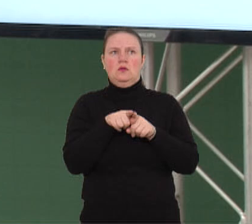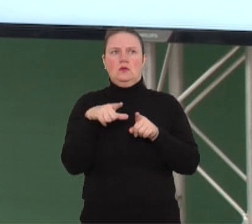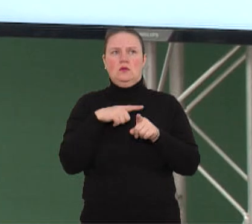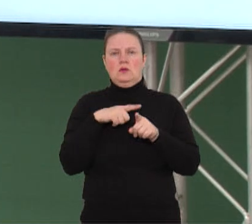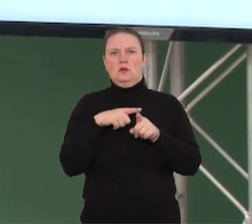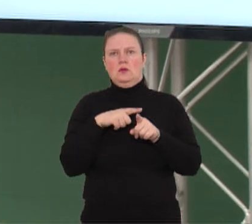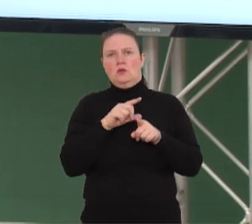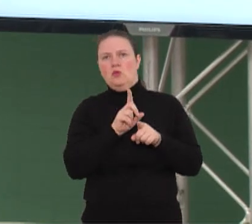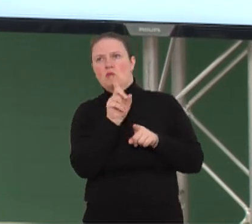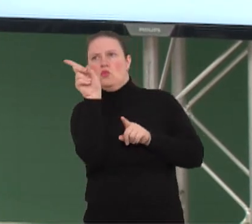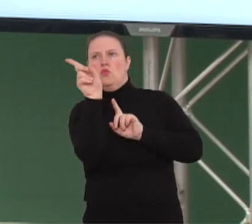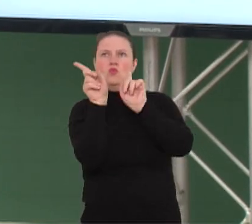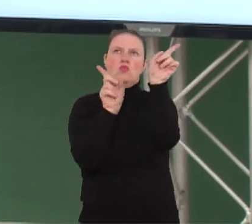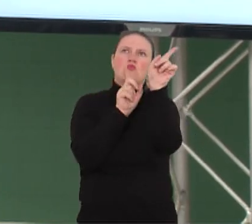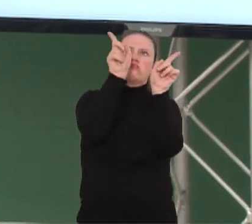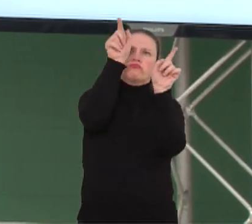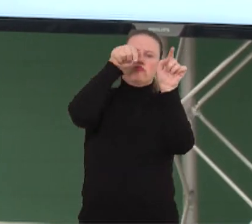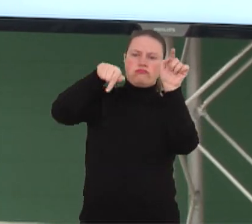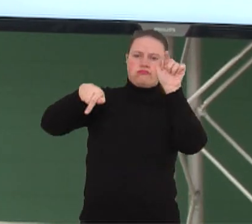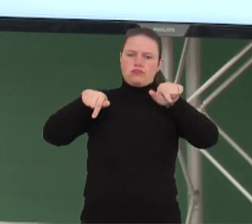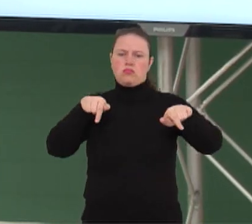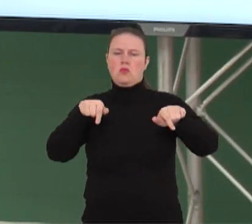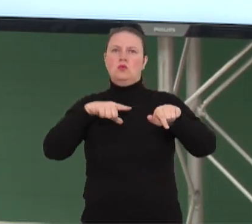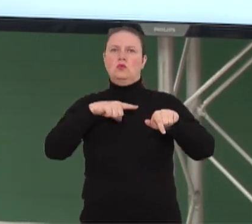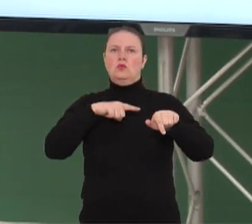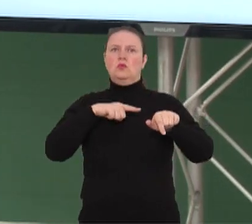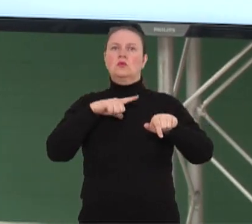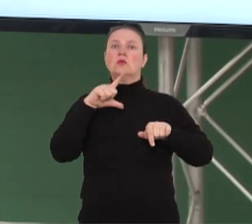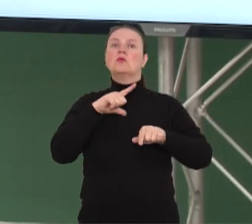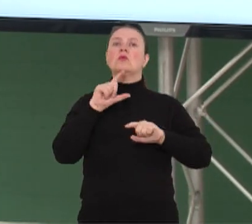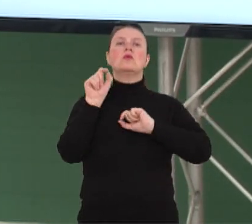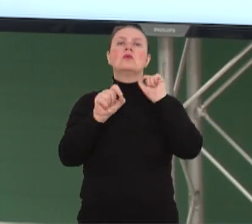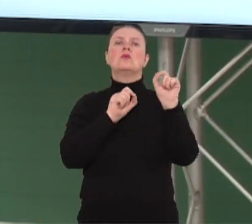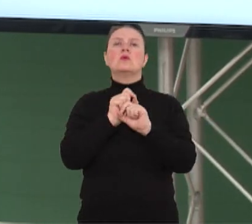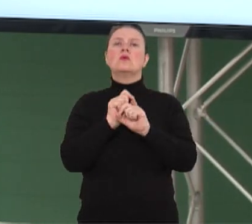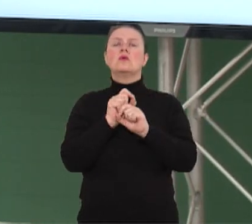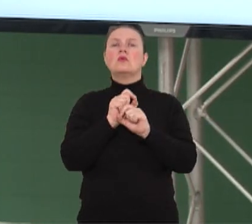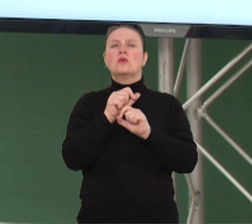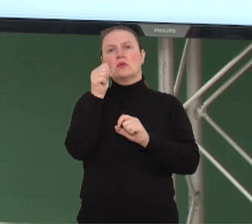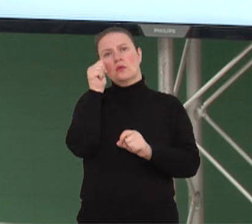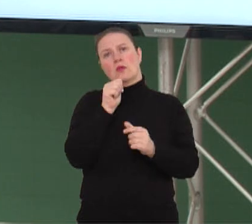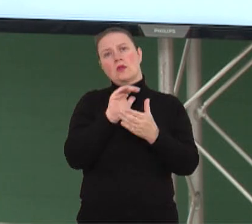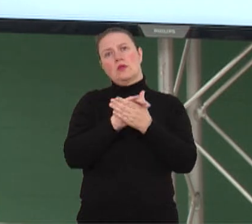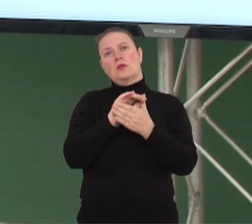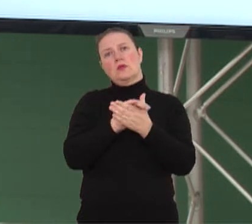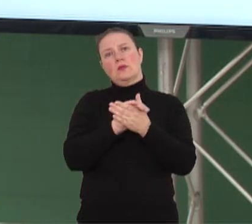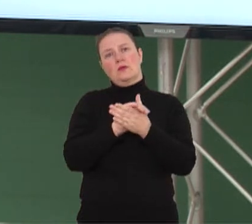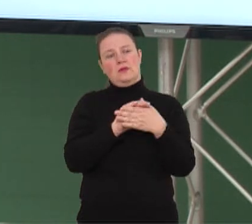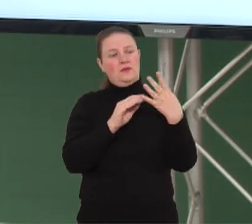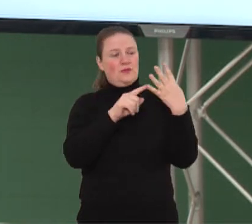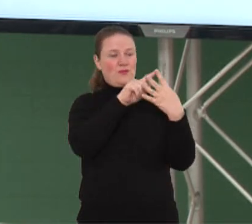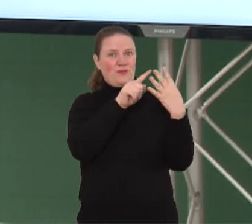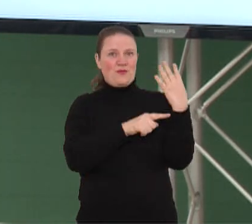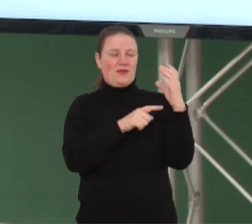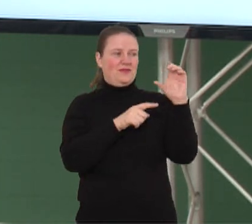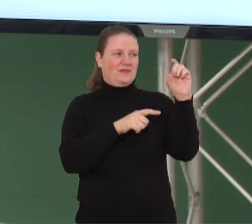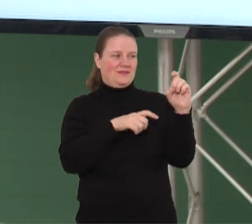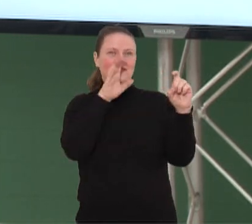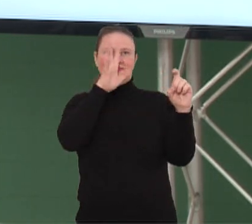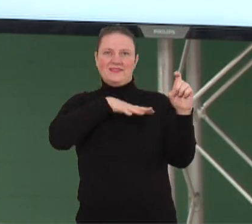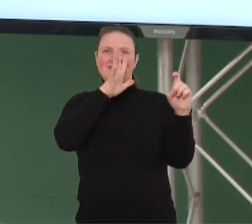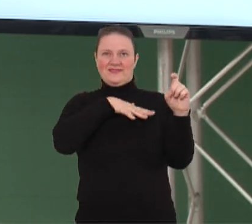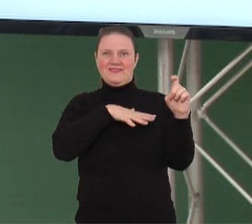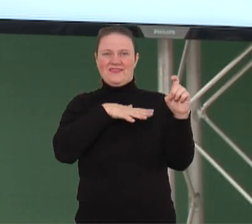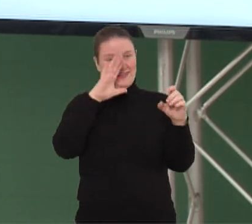na Sudeste, Noroeste, Nordeste e Sudoeste, são as esposas desses 4 deuses. E esses monumentos, eles têm altura